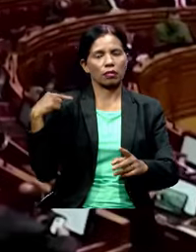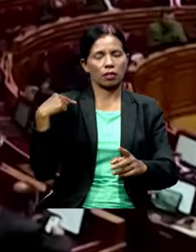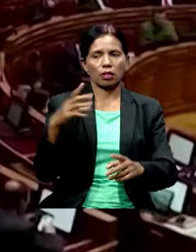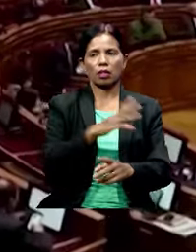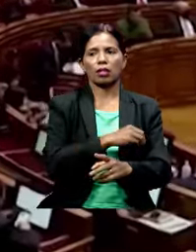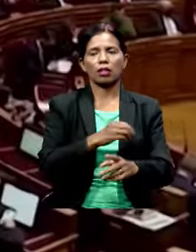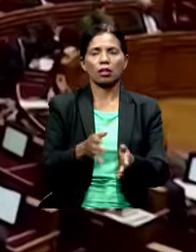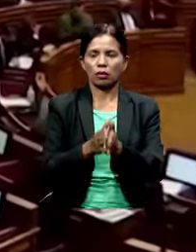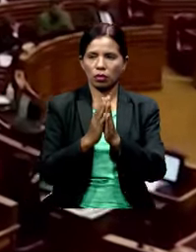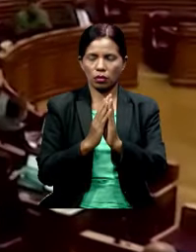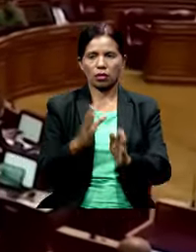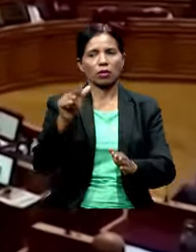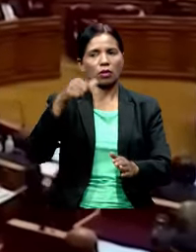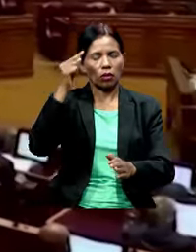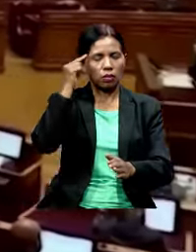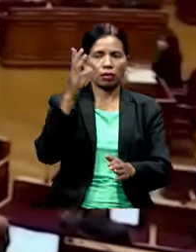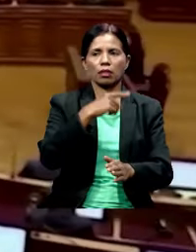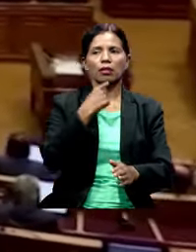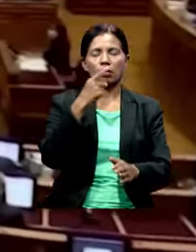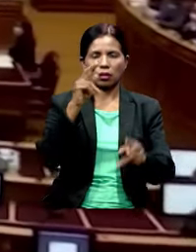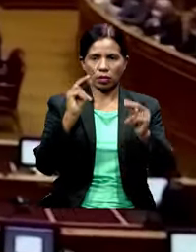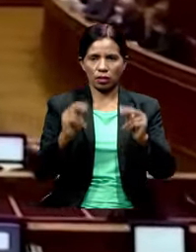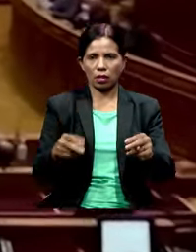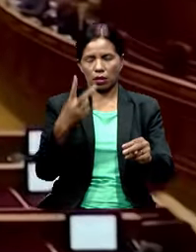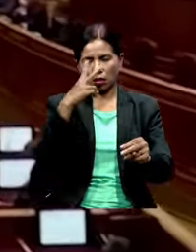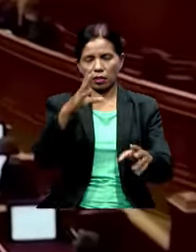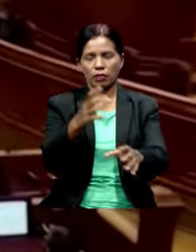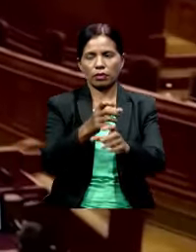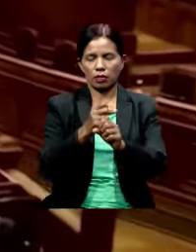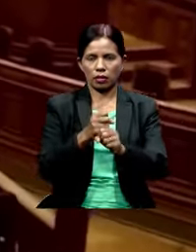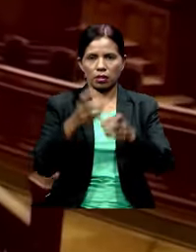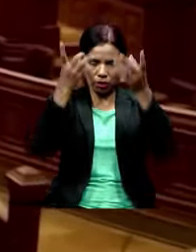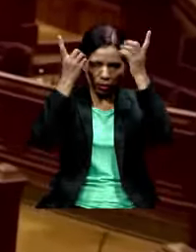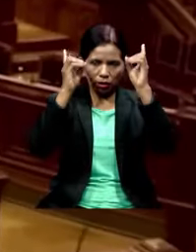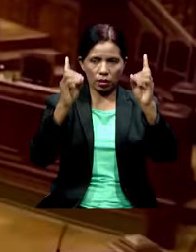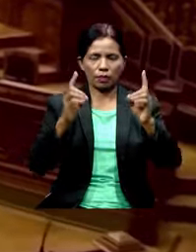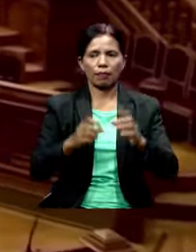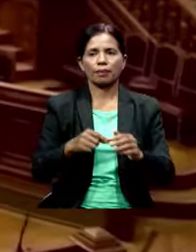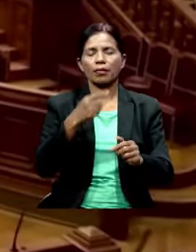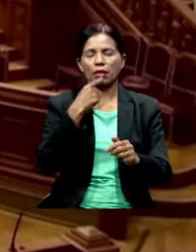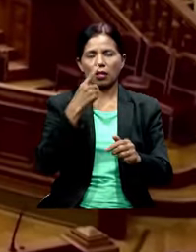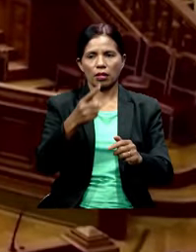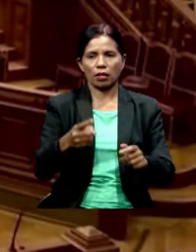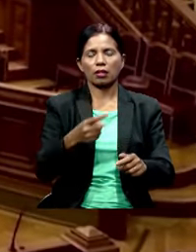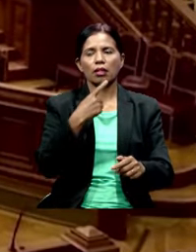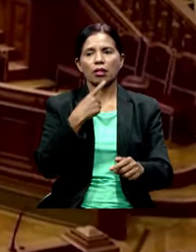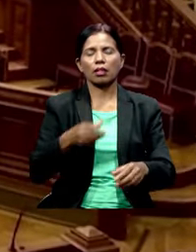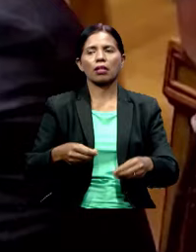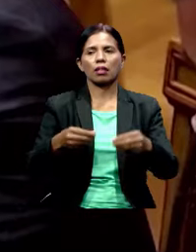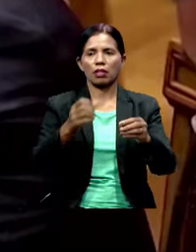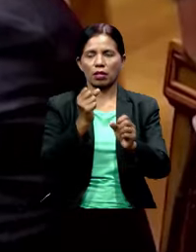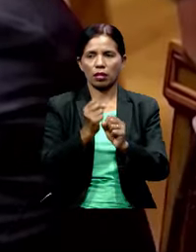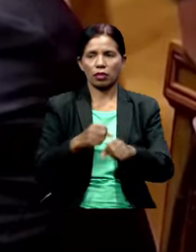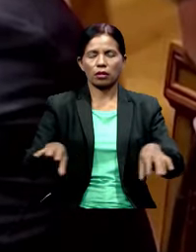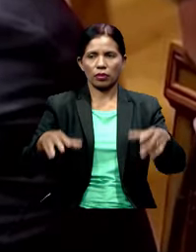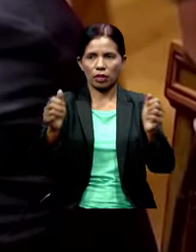Oposição exige uma carta que o governo refere tem que tun imediata. Costa Ratete não é disponível totalmente a tu